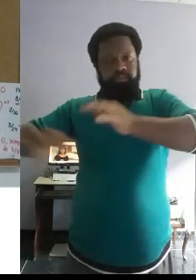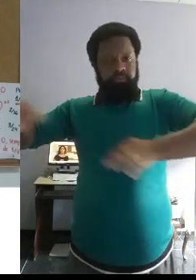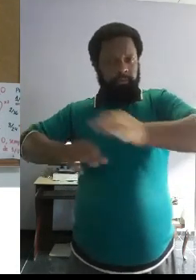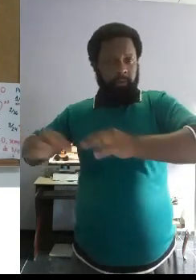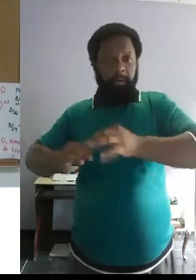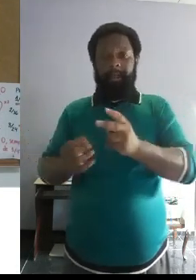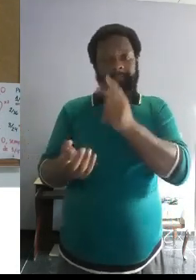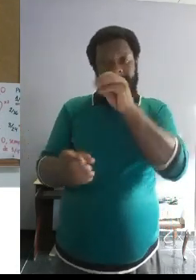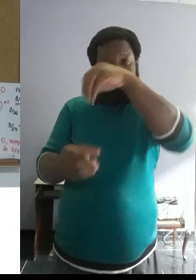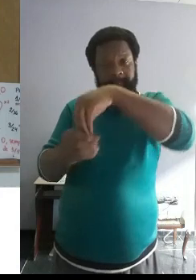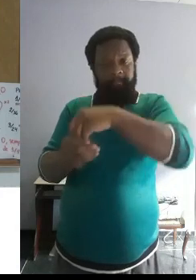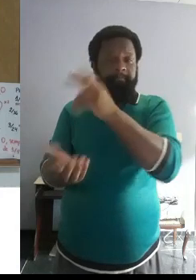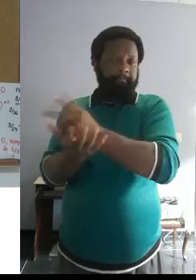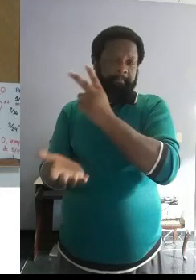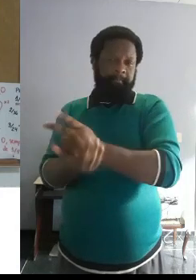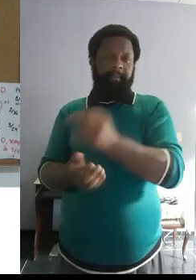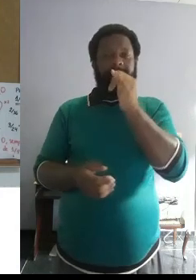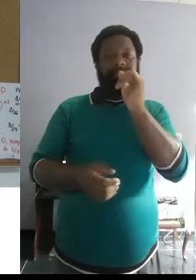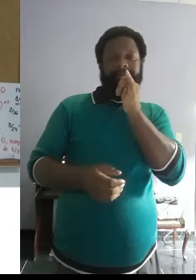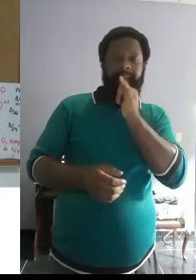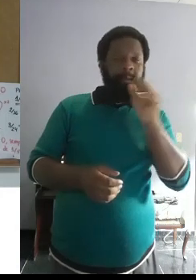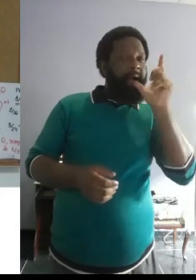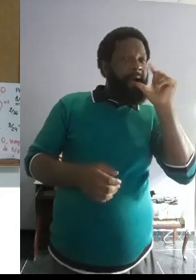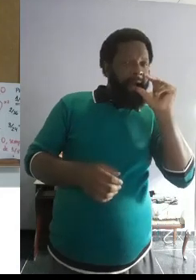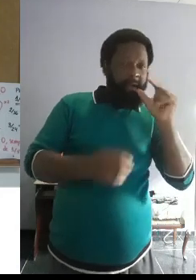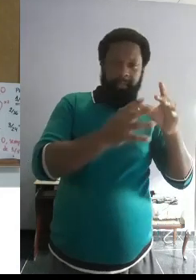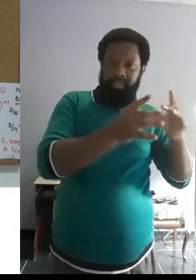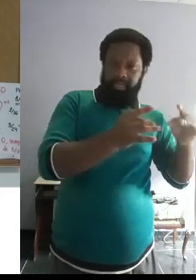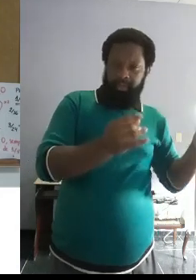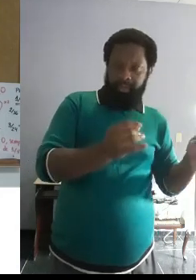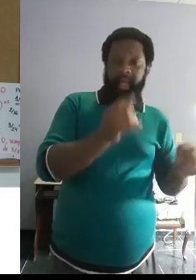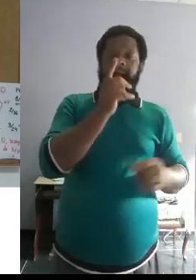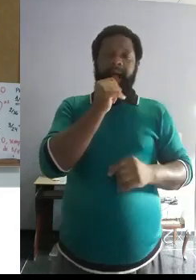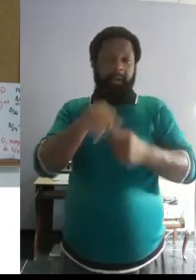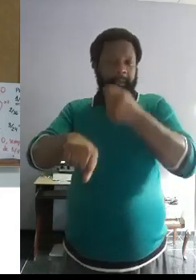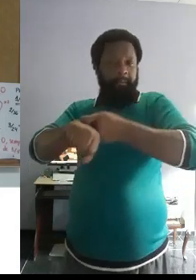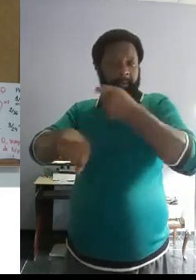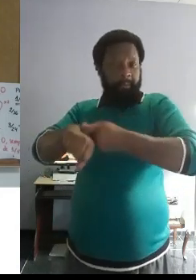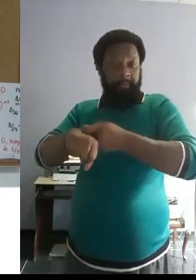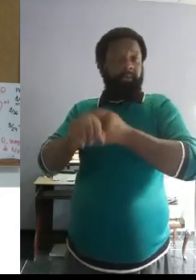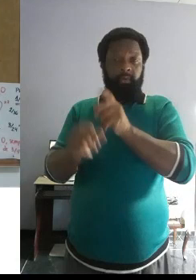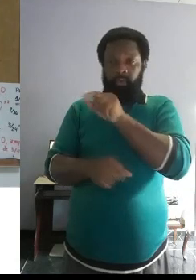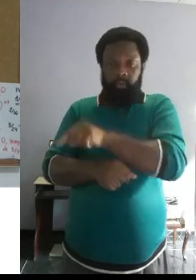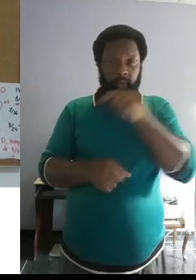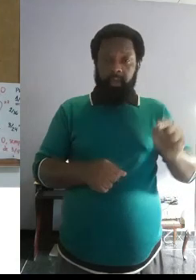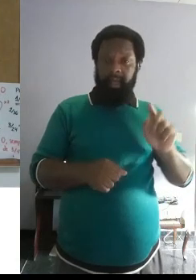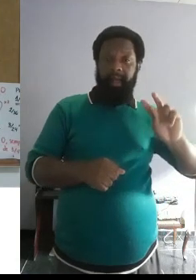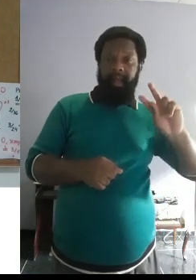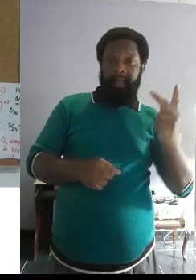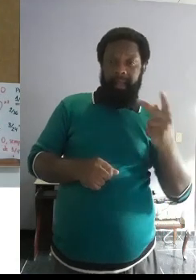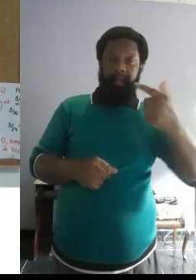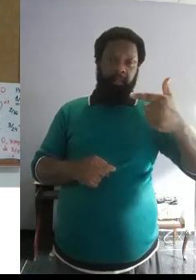muda a composição. A água líquida é água, H2O, e a água sólida, que é o gelo, é água, H2O. Então